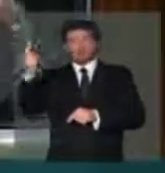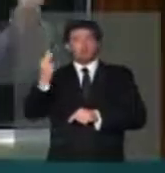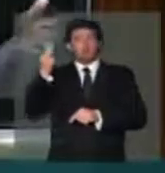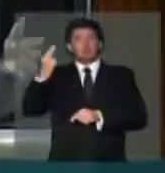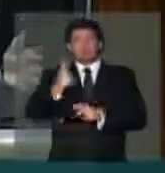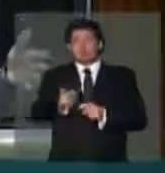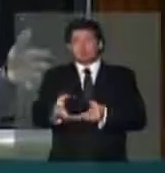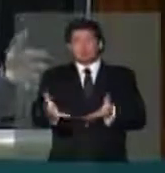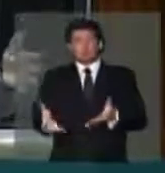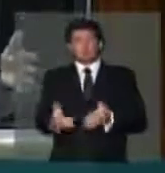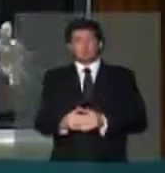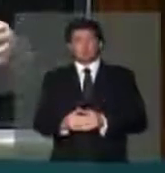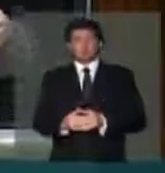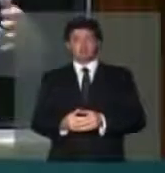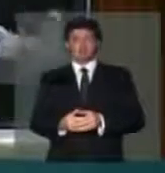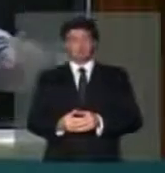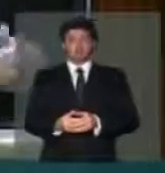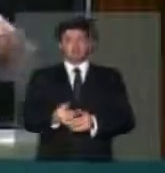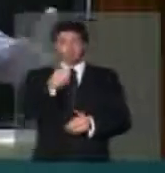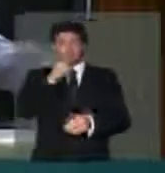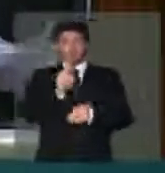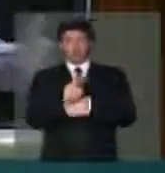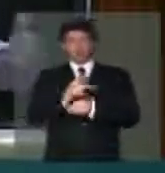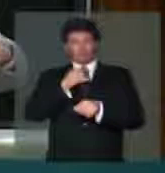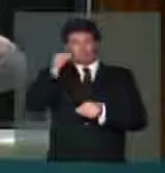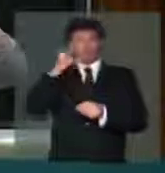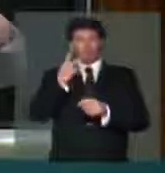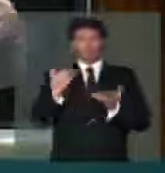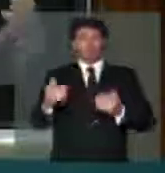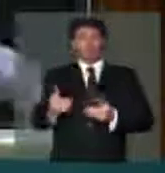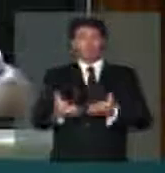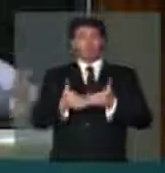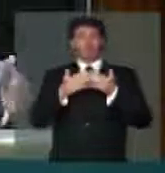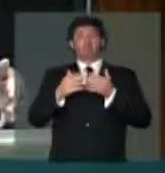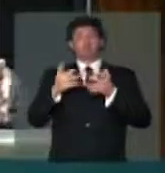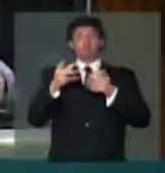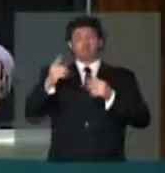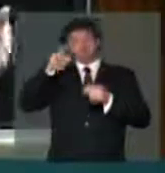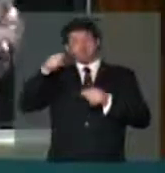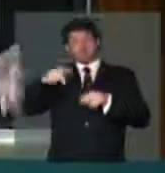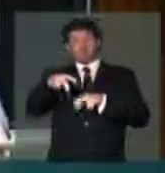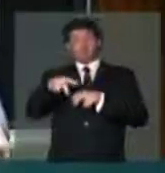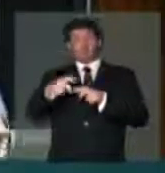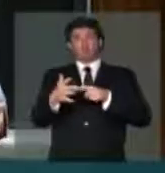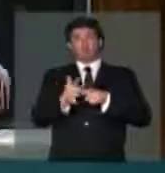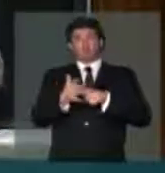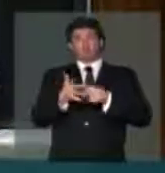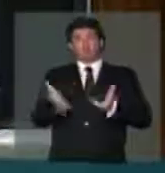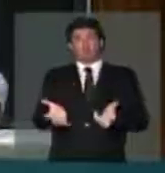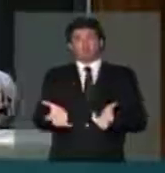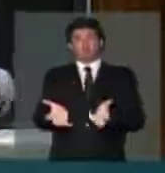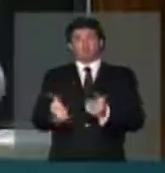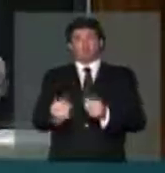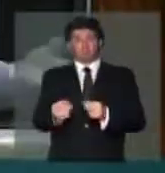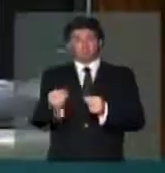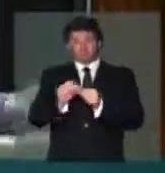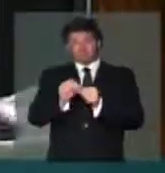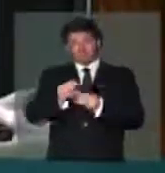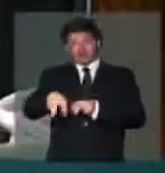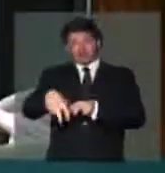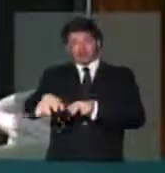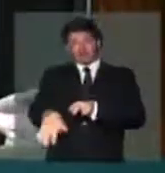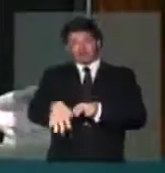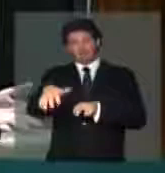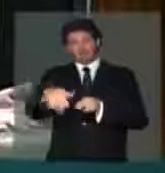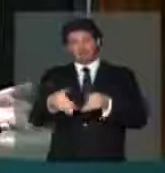Hoje o meu caseiro ligou e disse: olha, Gonzaga, pelo amor de Deus, manda um trator aqui para a gente fazer um canal para trazer água, senão